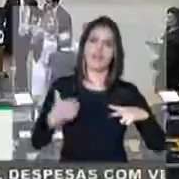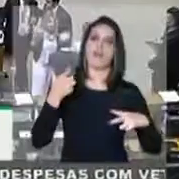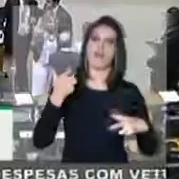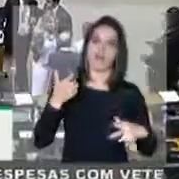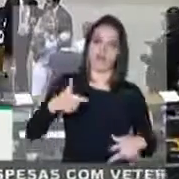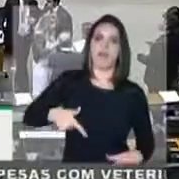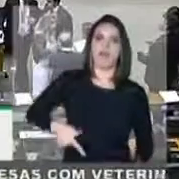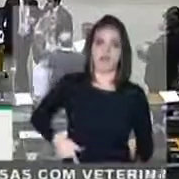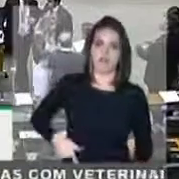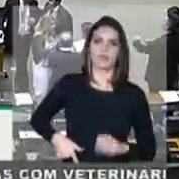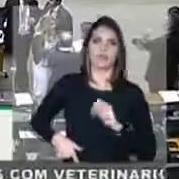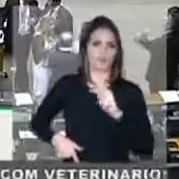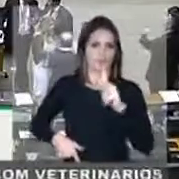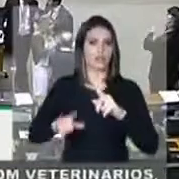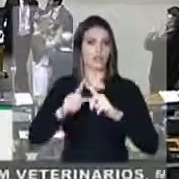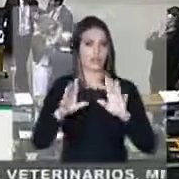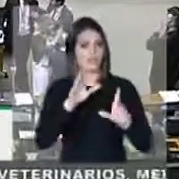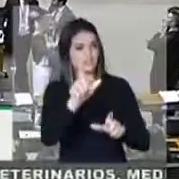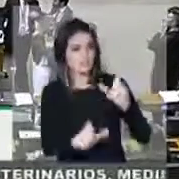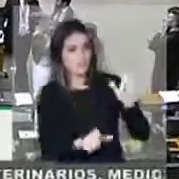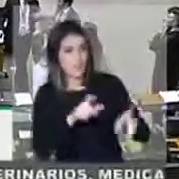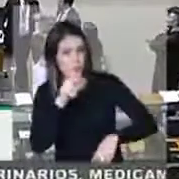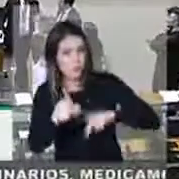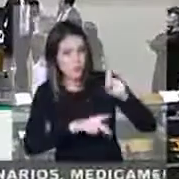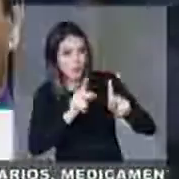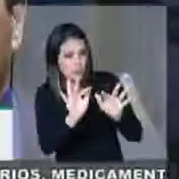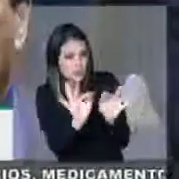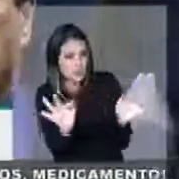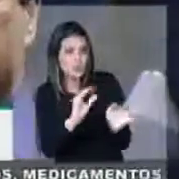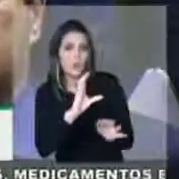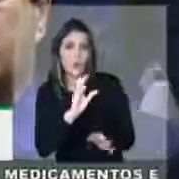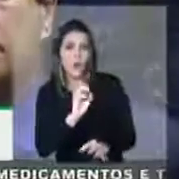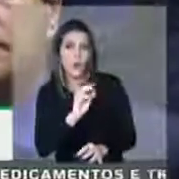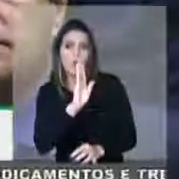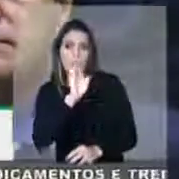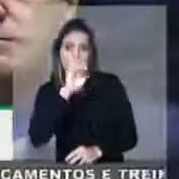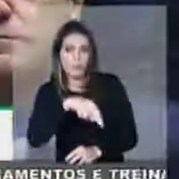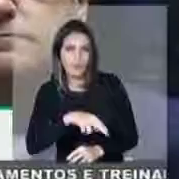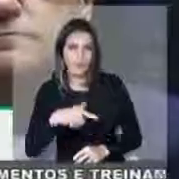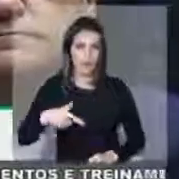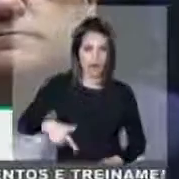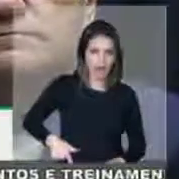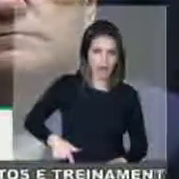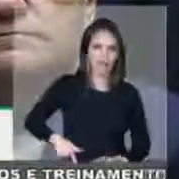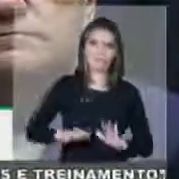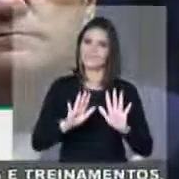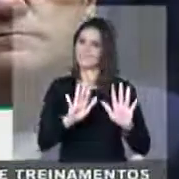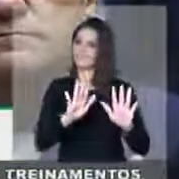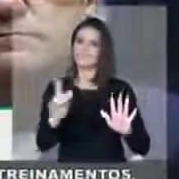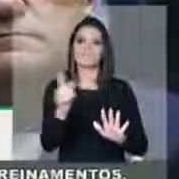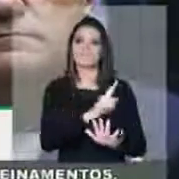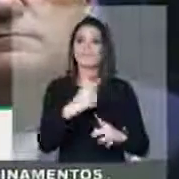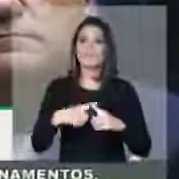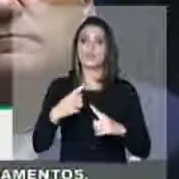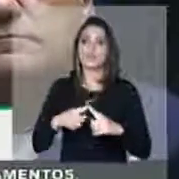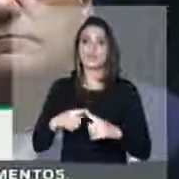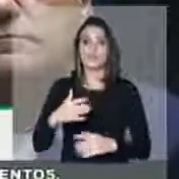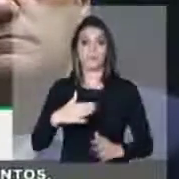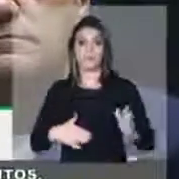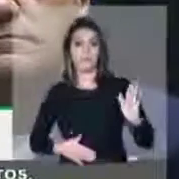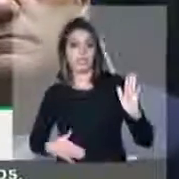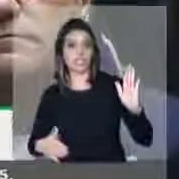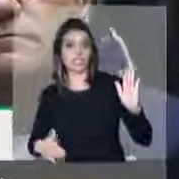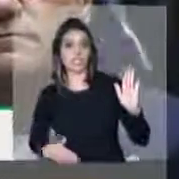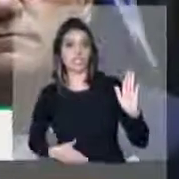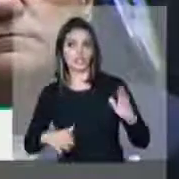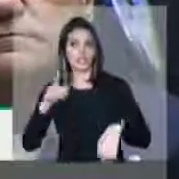mas não compreende que o cidadão comum possa ter, porque a maior arma do bandido é a surpresa. E, de repente,